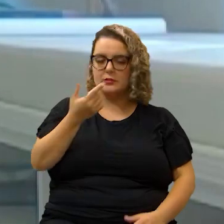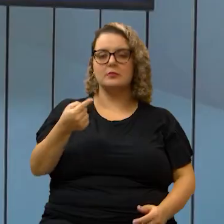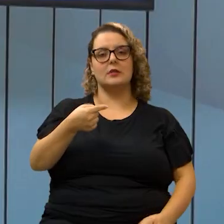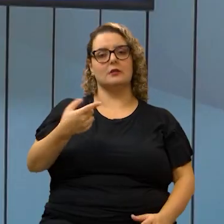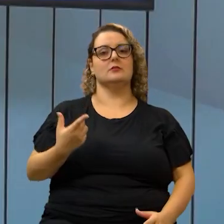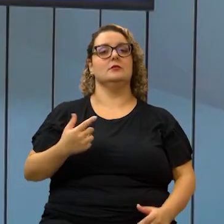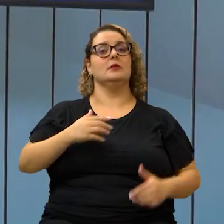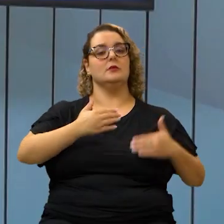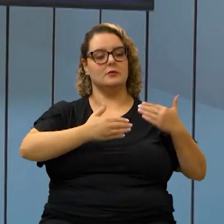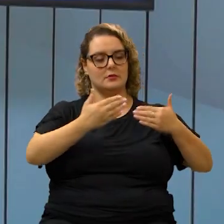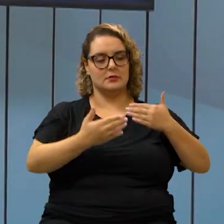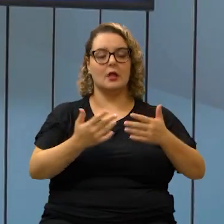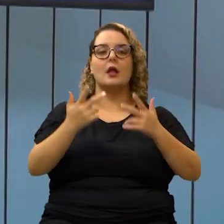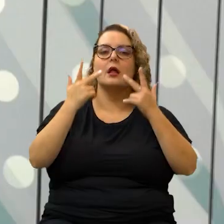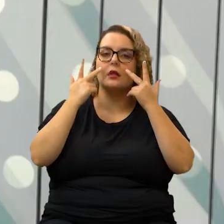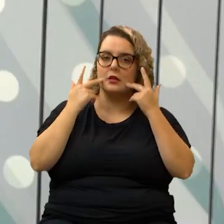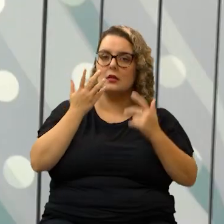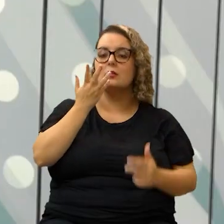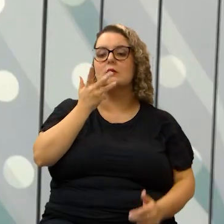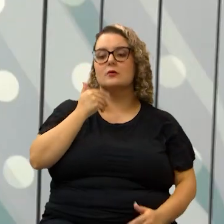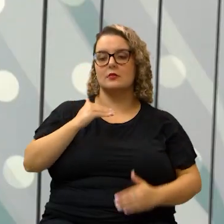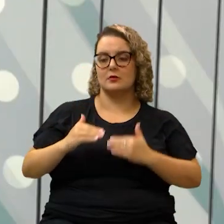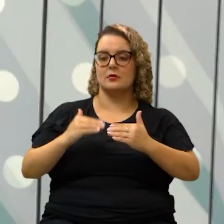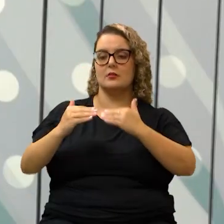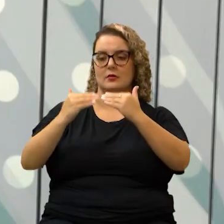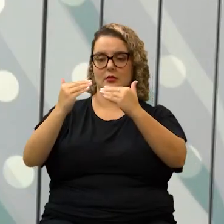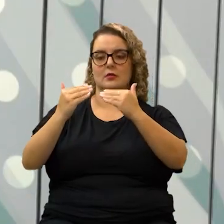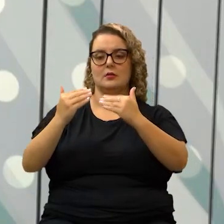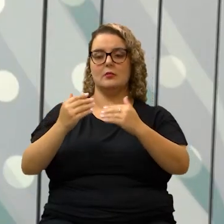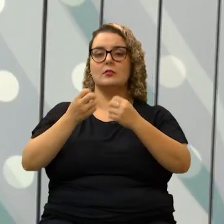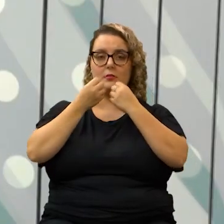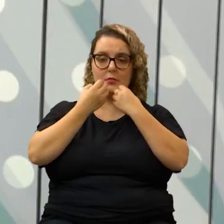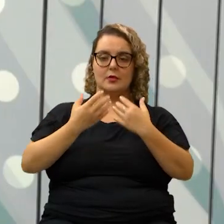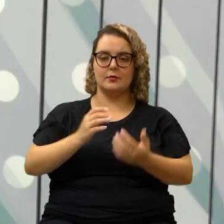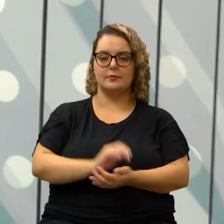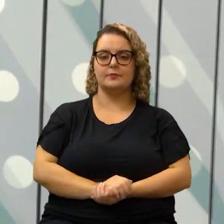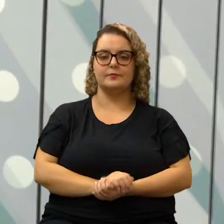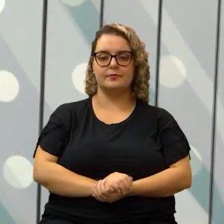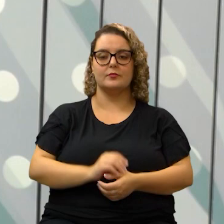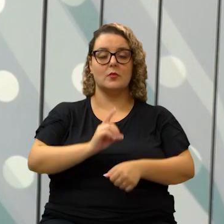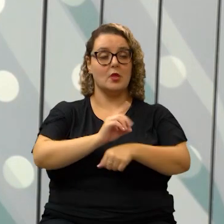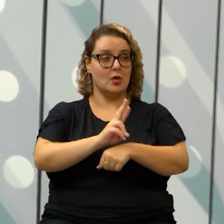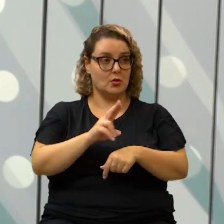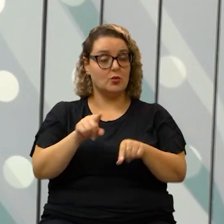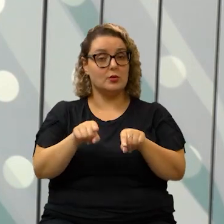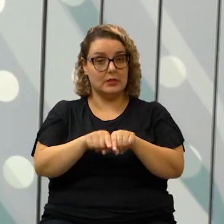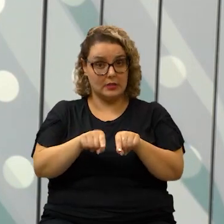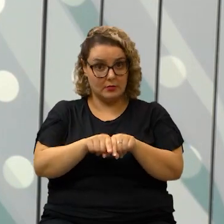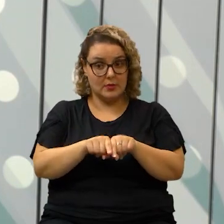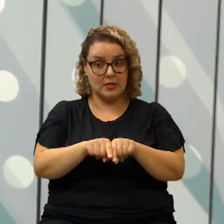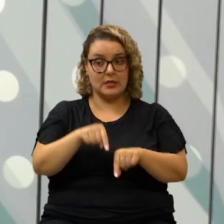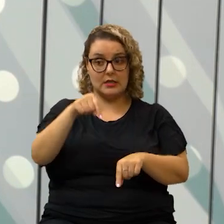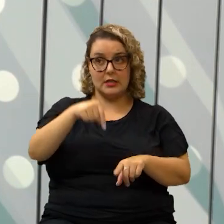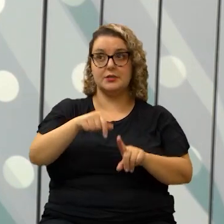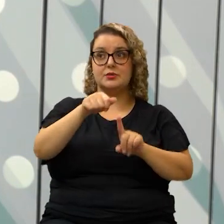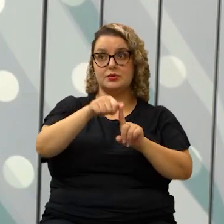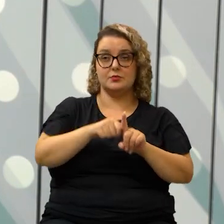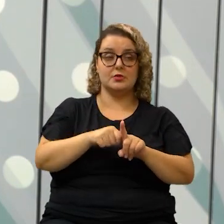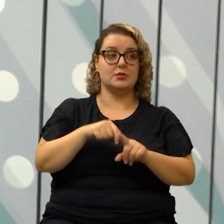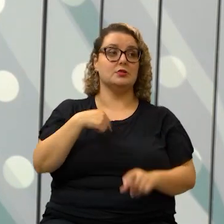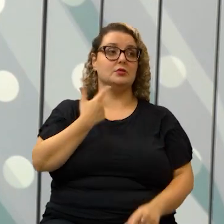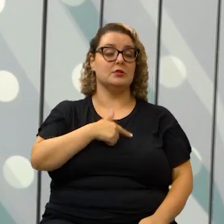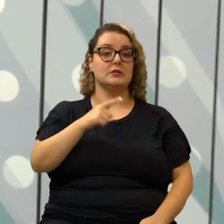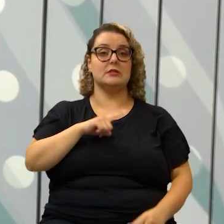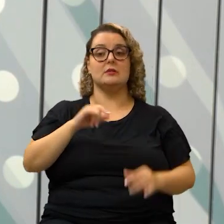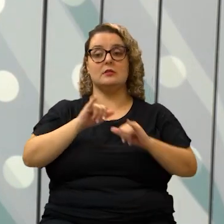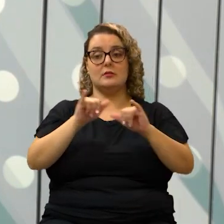bem. Doutora, inclusive, né, neste mês a gente está tendo a campanha Fevereiro Safira, né, que trata aí dos